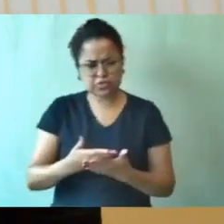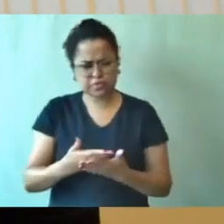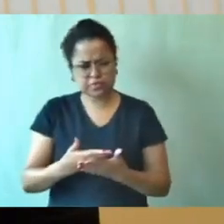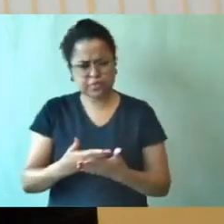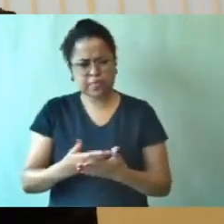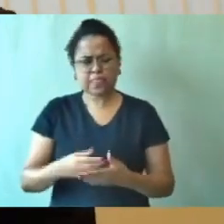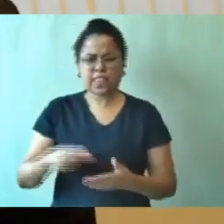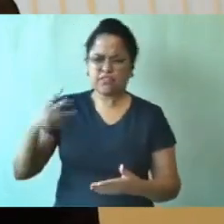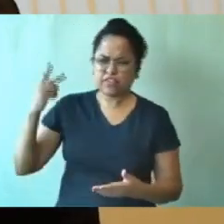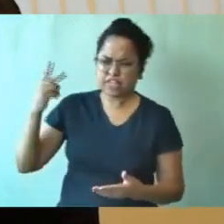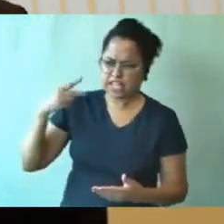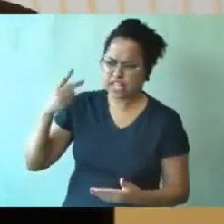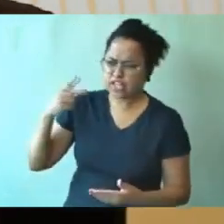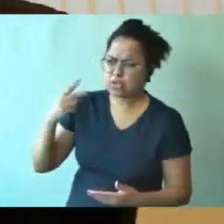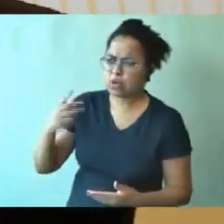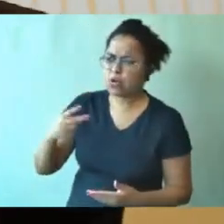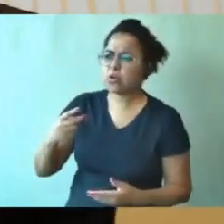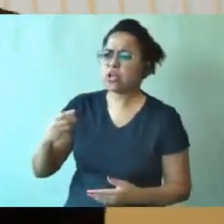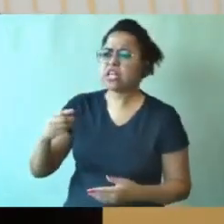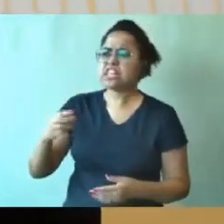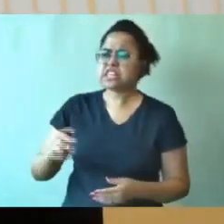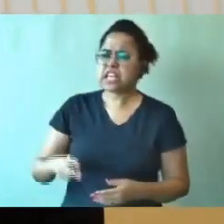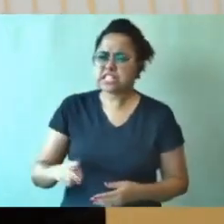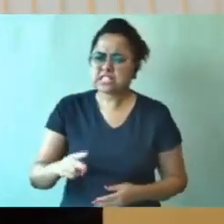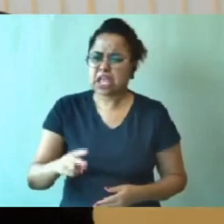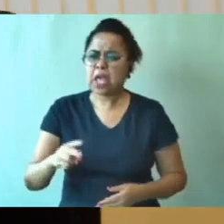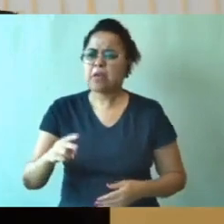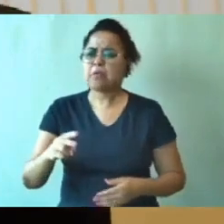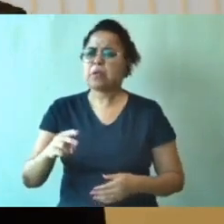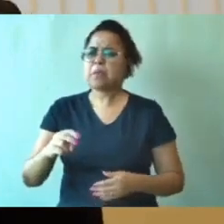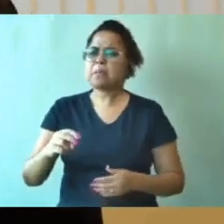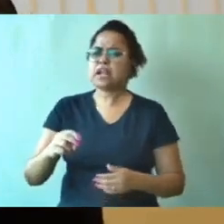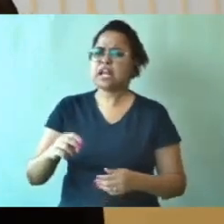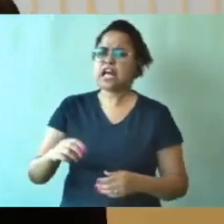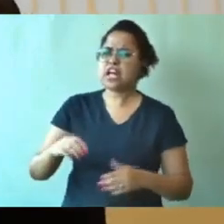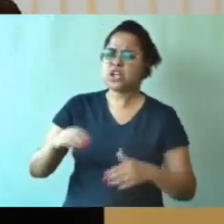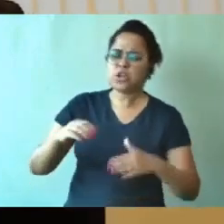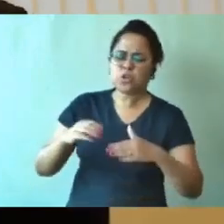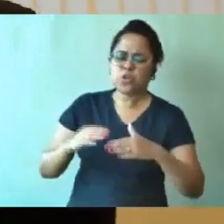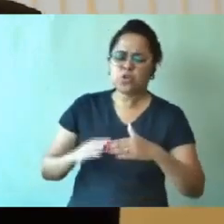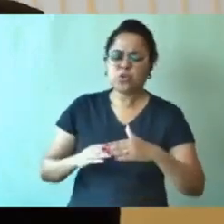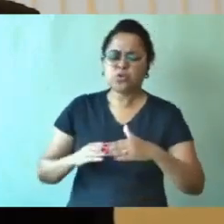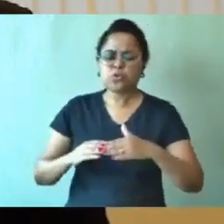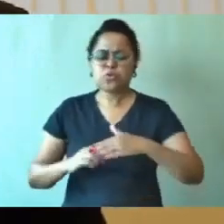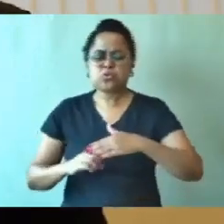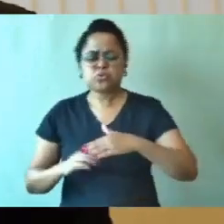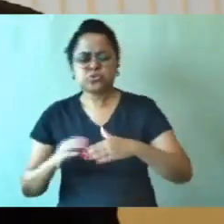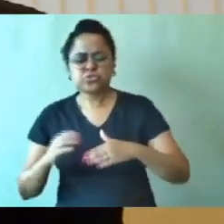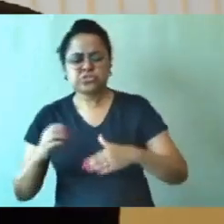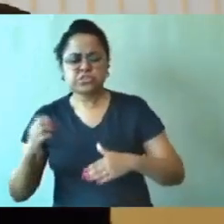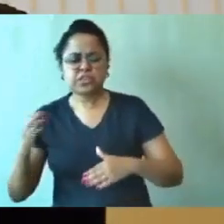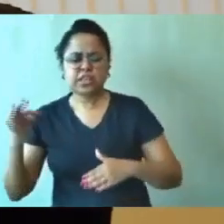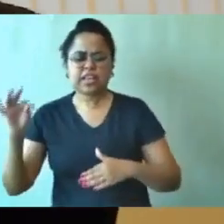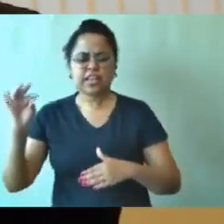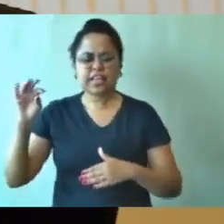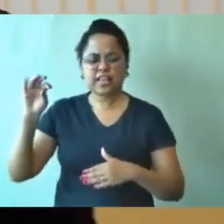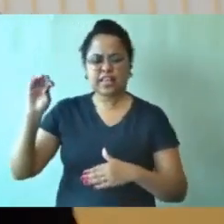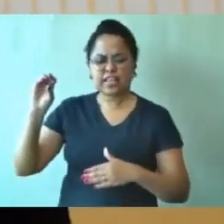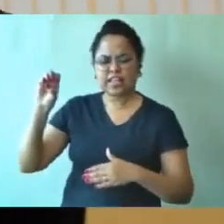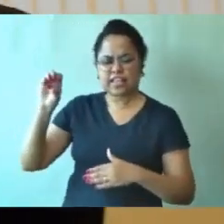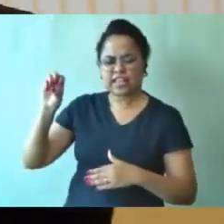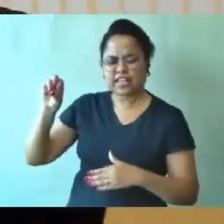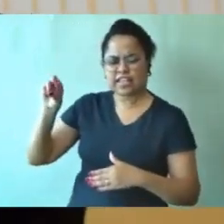vereadora está sempre lá, né, tendo os terminais, lutando, né? Então a coisa está andando. Né? Nós temos notícia do seu trabalho lá